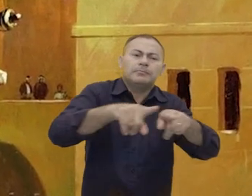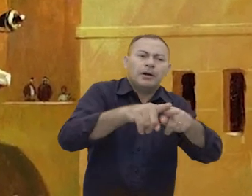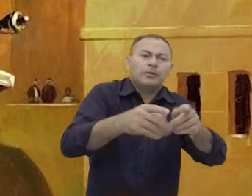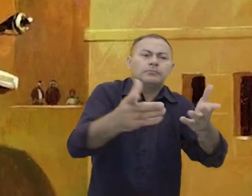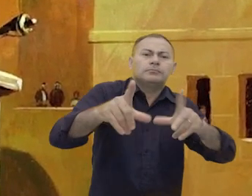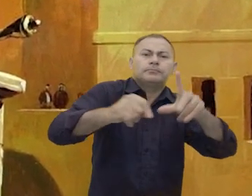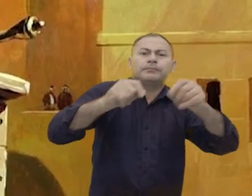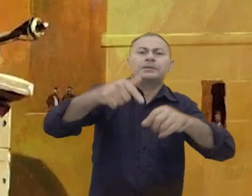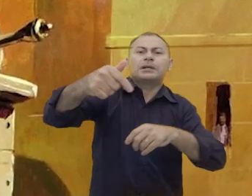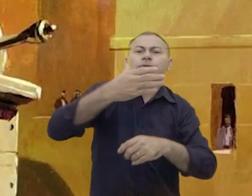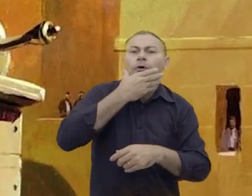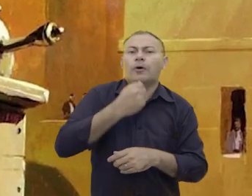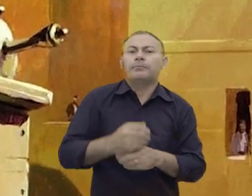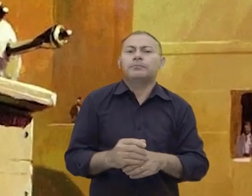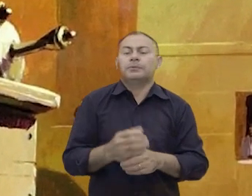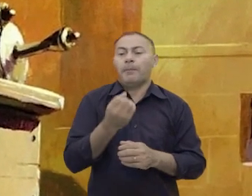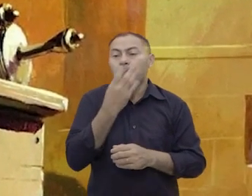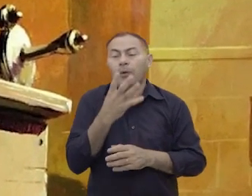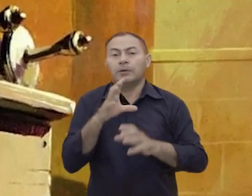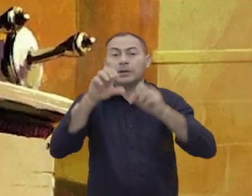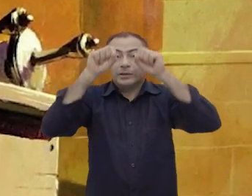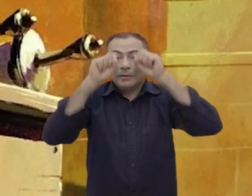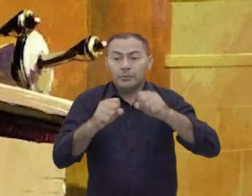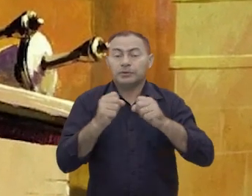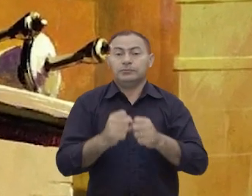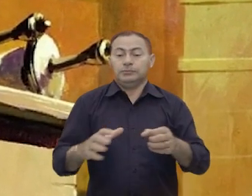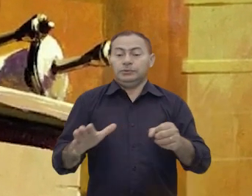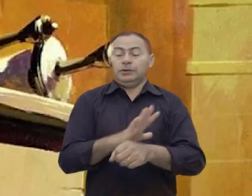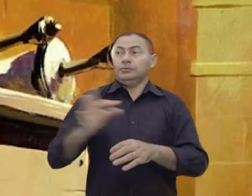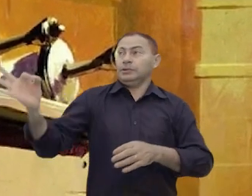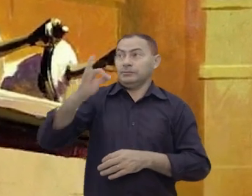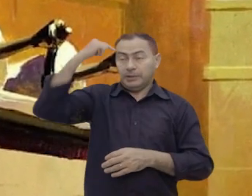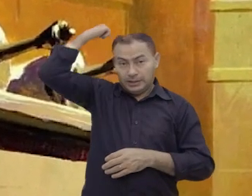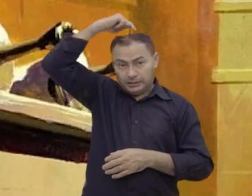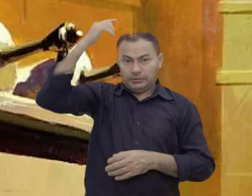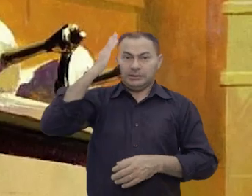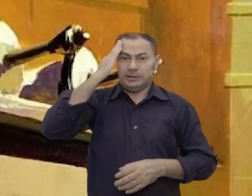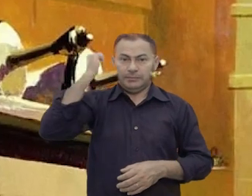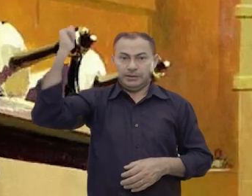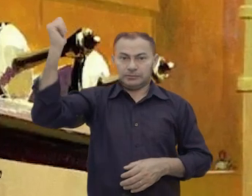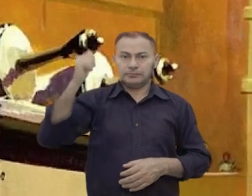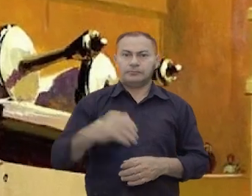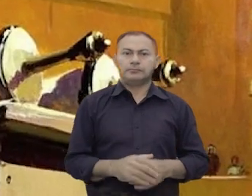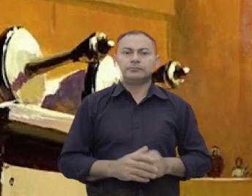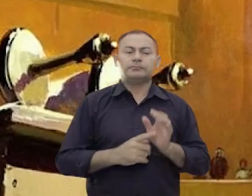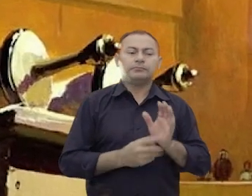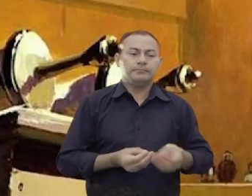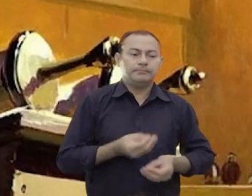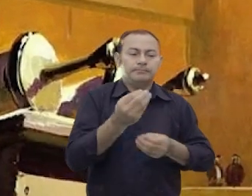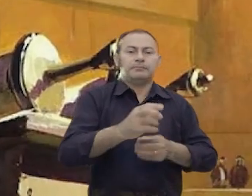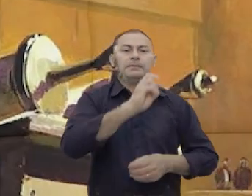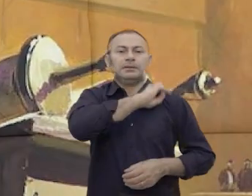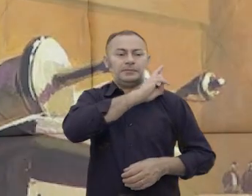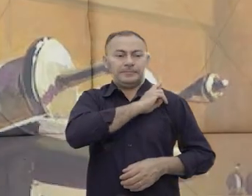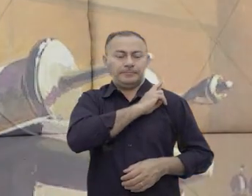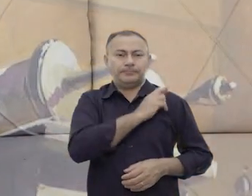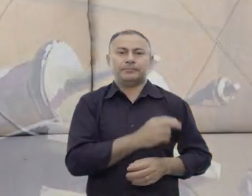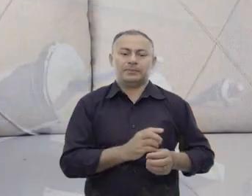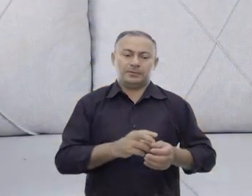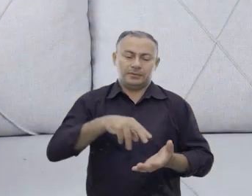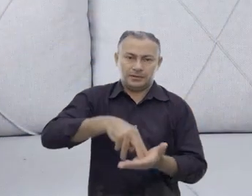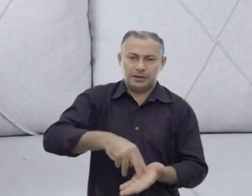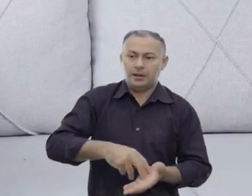anunciaram: Irmãos, escolham entre vocês 7 homens de bom testemunho, cheios do Espírito e de sabedoria. Passaremos a eles